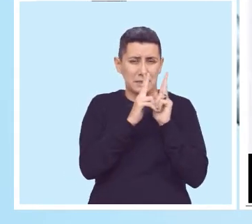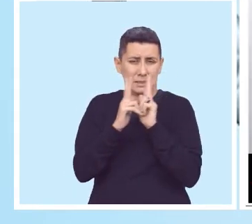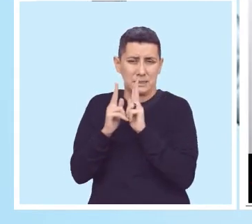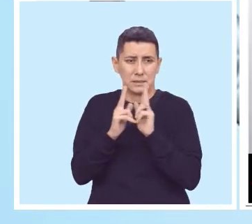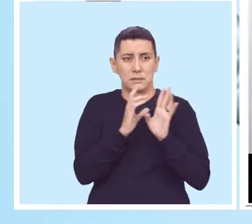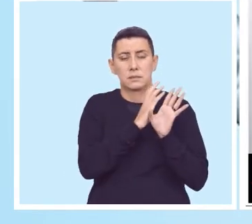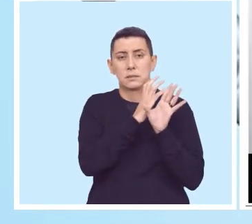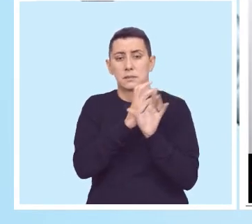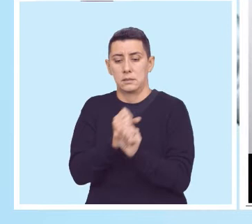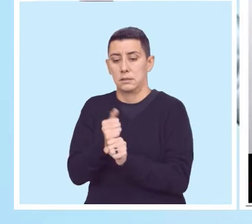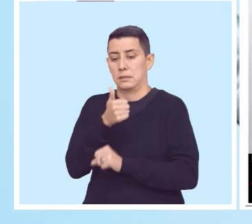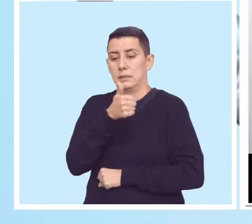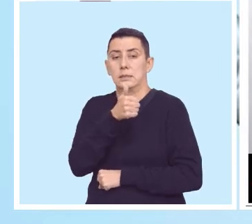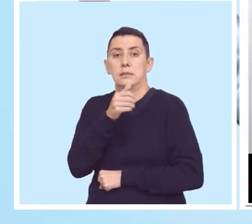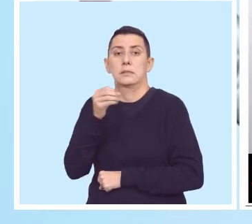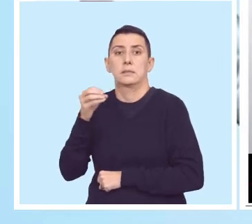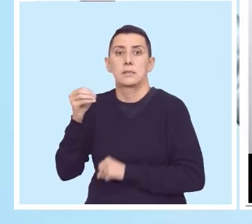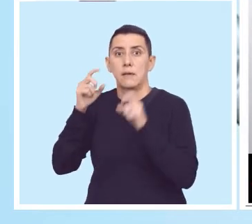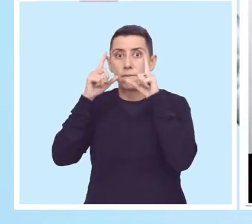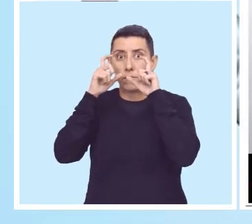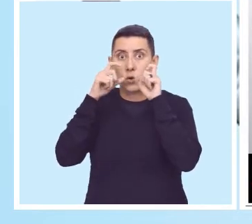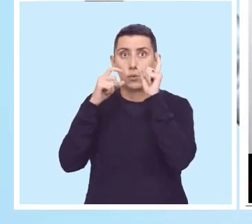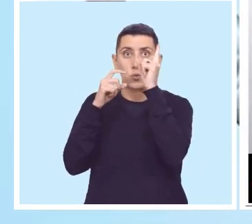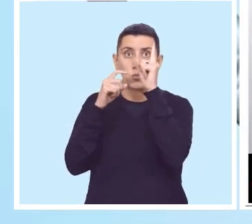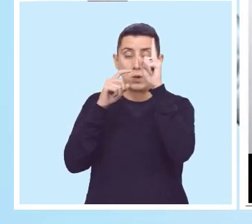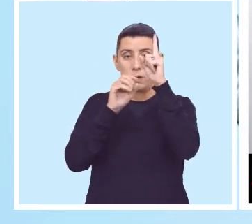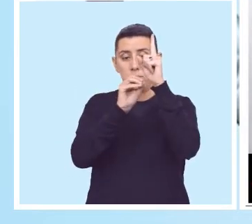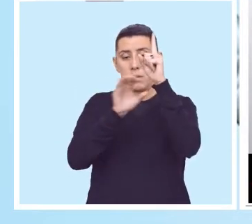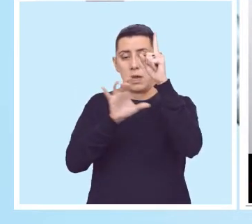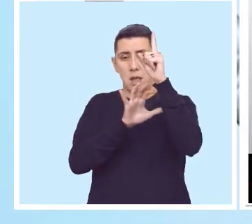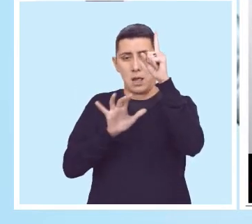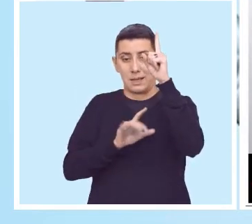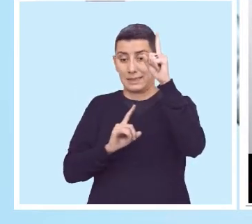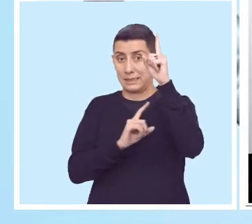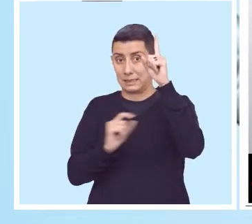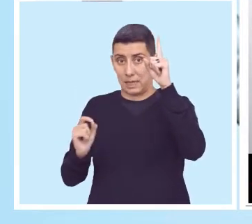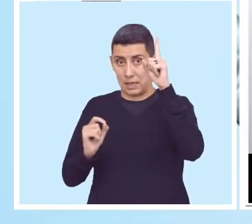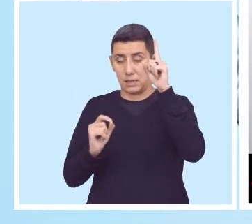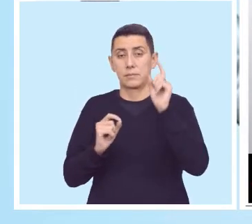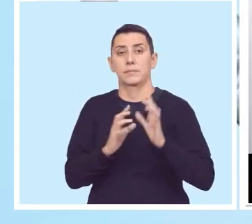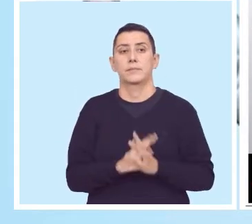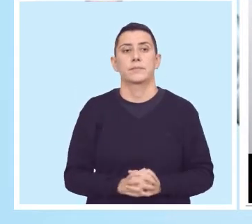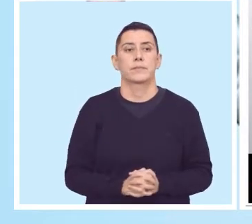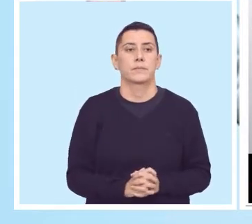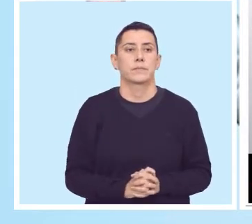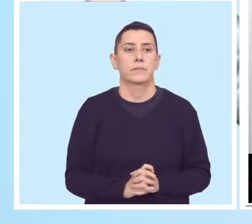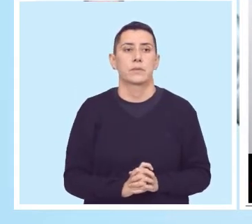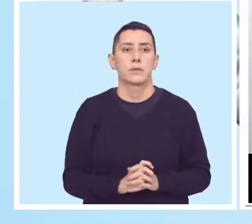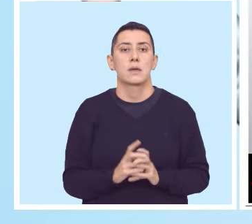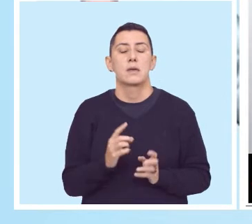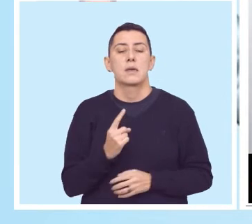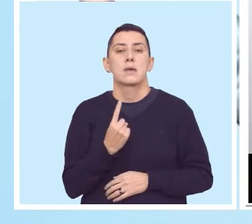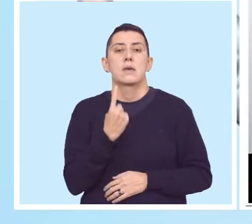totaliza-se 100 recortes por imagem. E ao final desses recortes, cada uma desses recortes ele é submetido ao processo